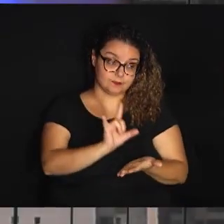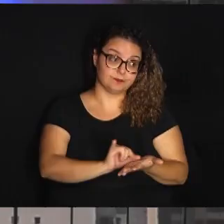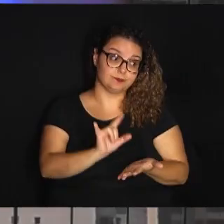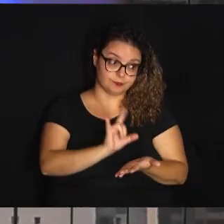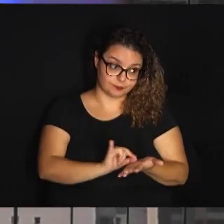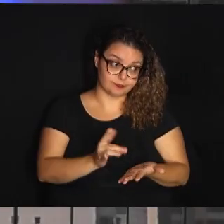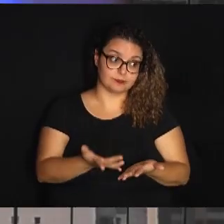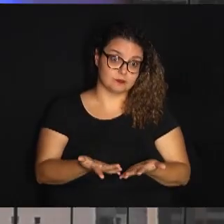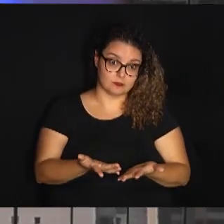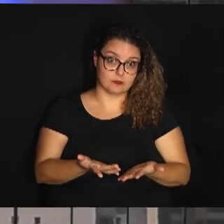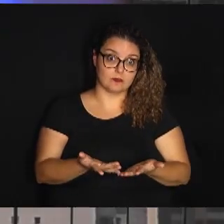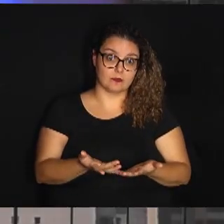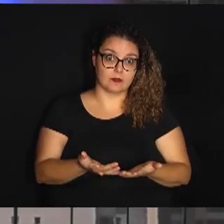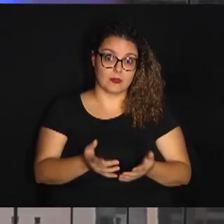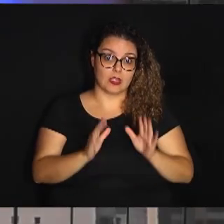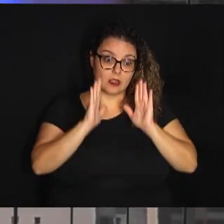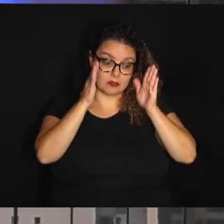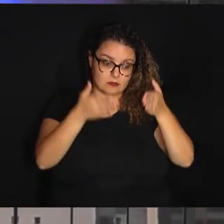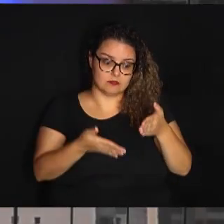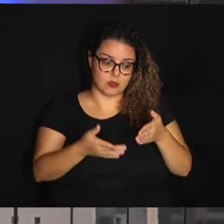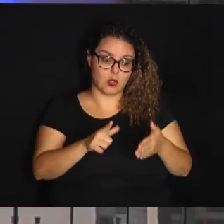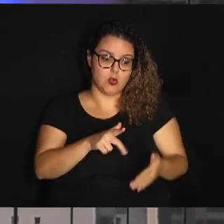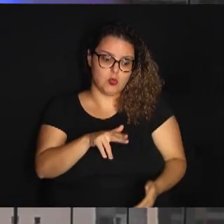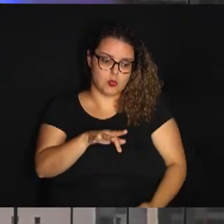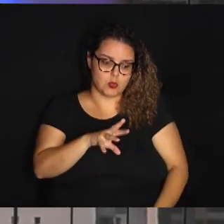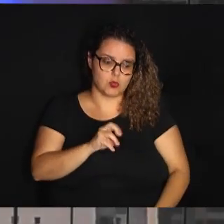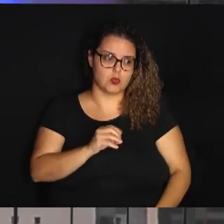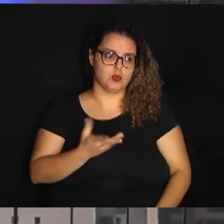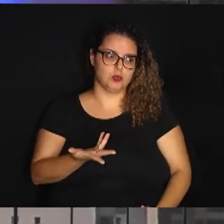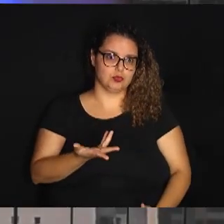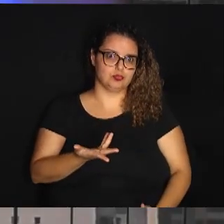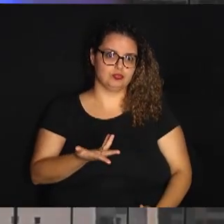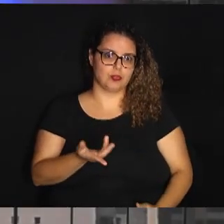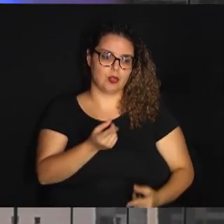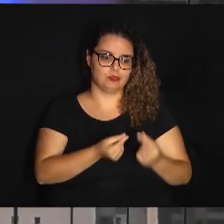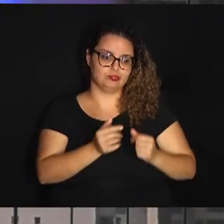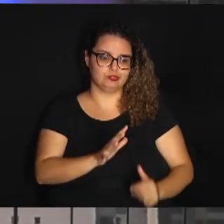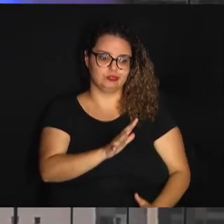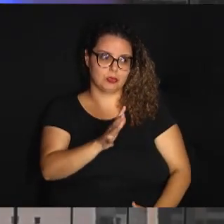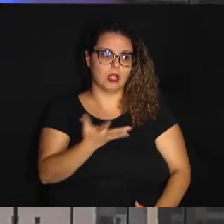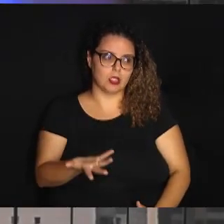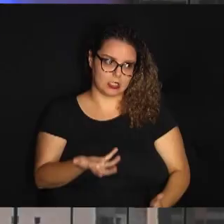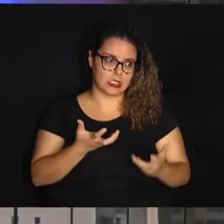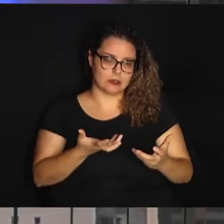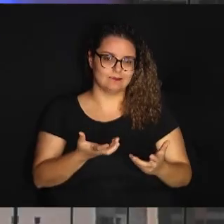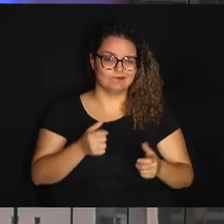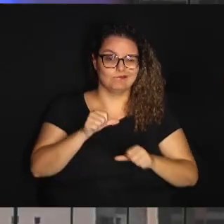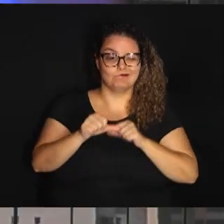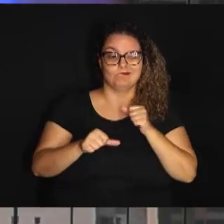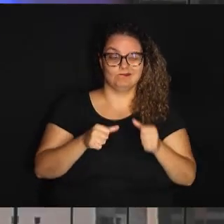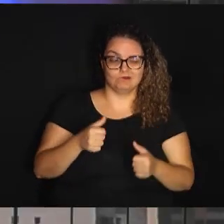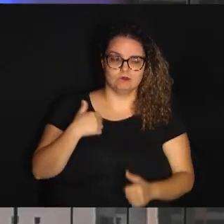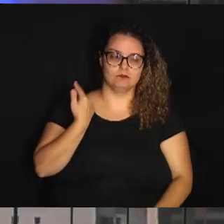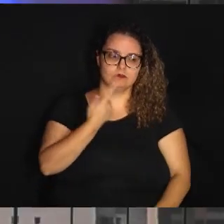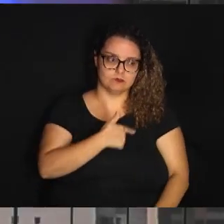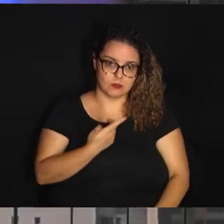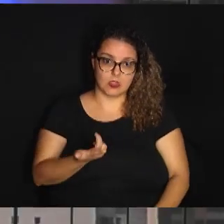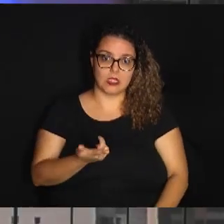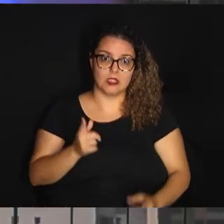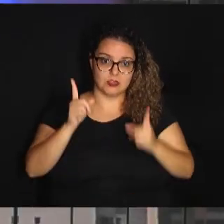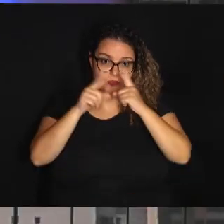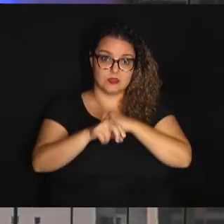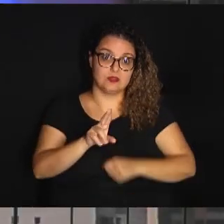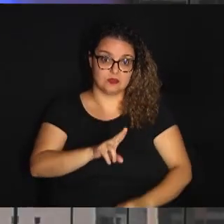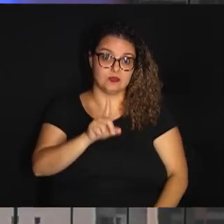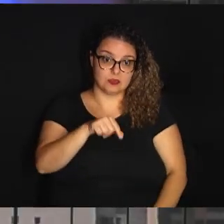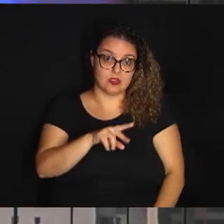sistema capitalista e ele visa o lucro, né? Então, a gente mudar um modo de produção é algo ainda muito complicado para a